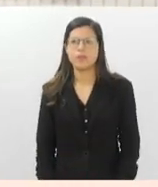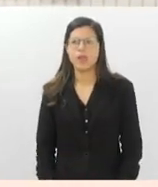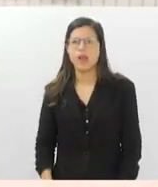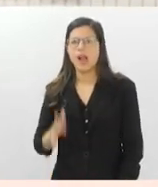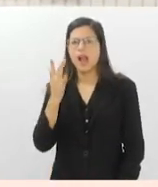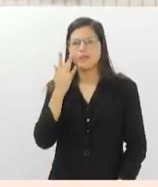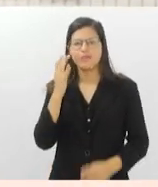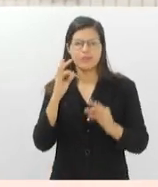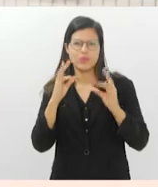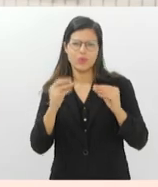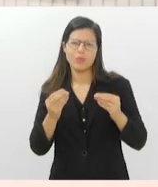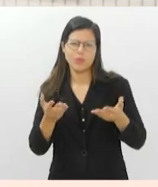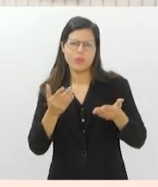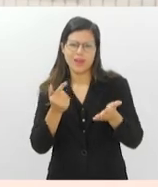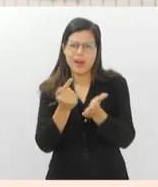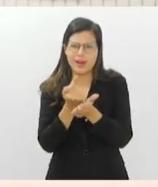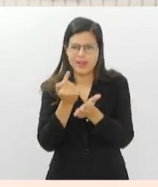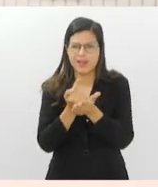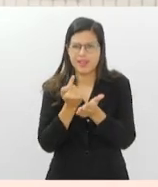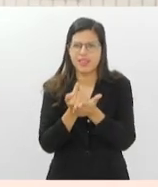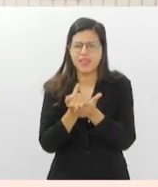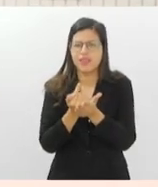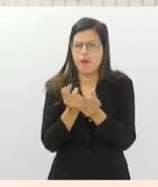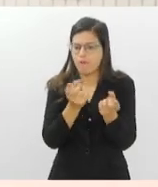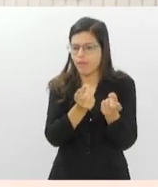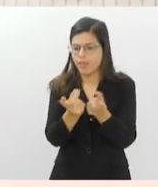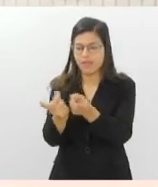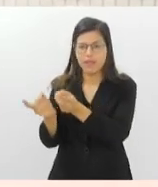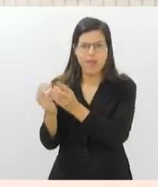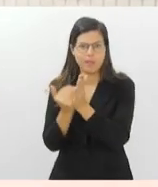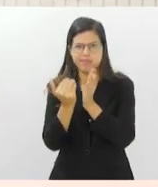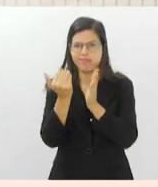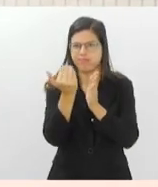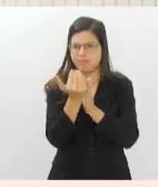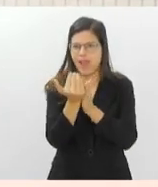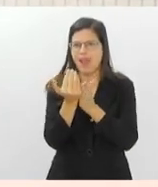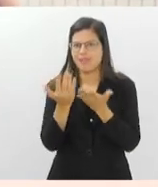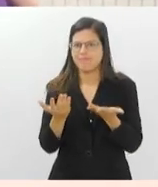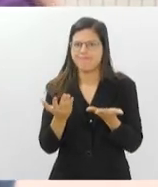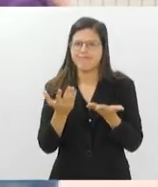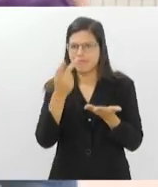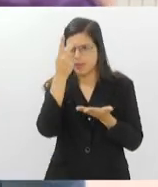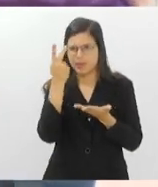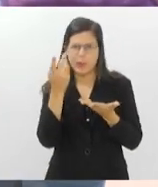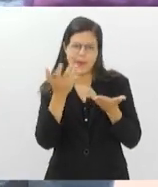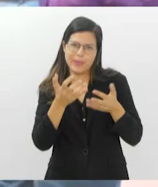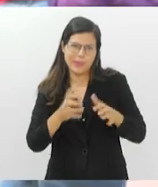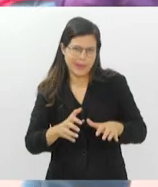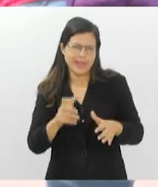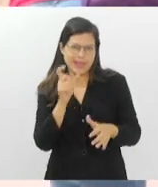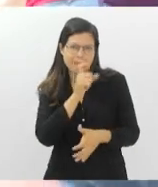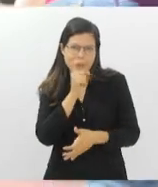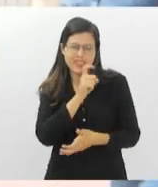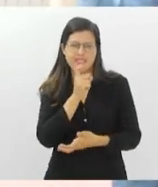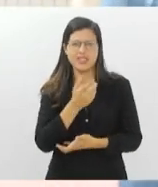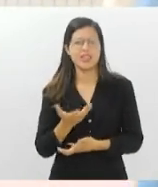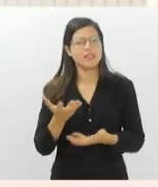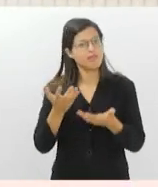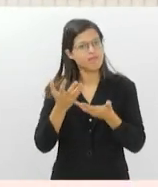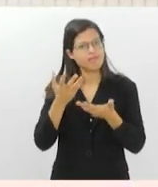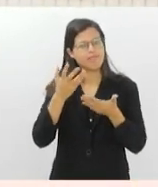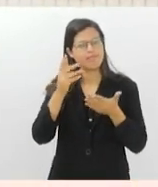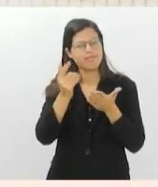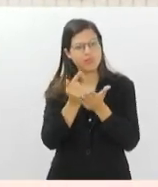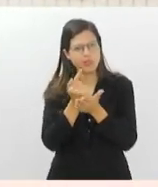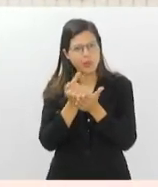quer que seu livro seja um best-seller. Quem não quer, provavelmente está mentindo, né? Você quer que a sua história seja lida,